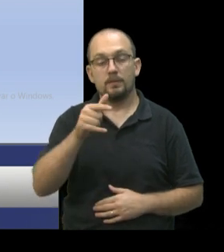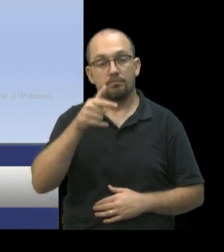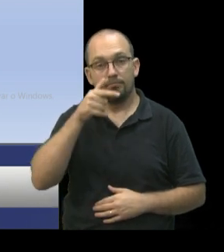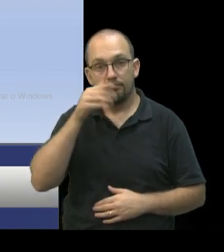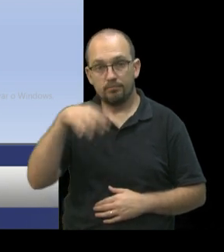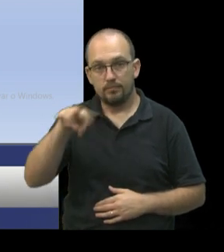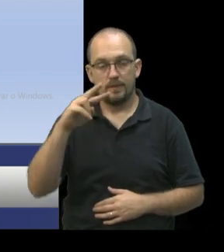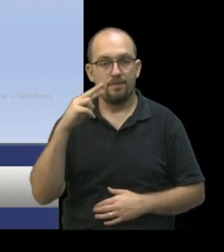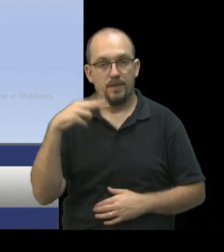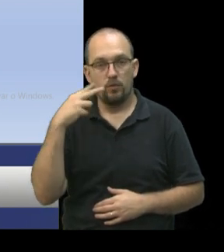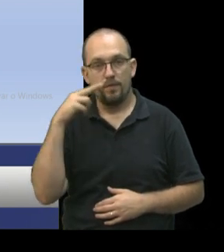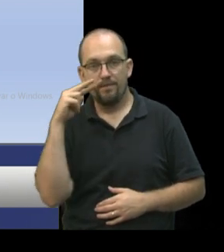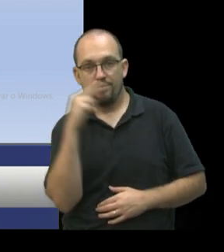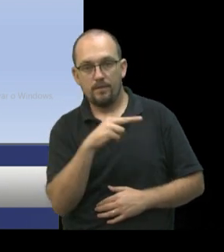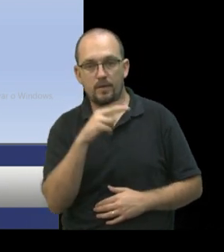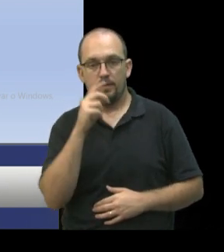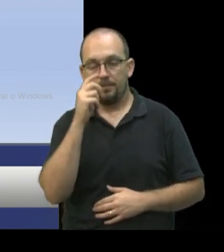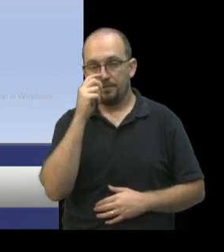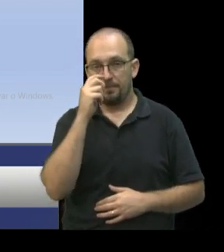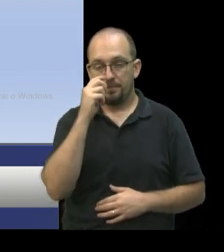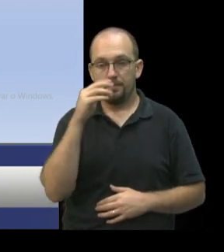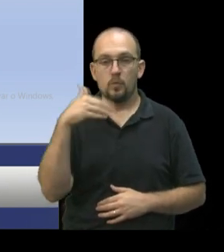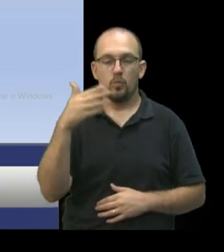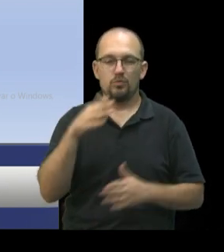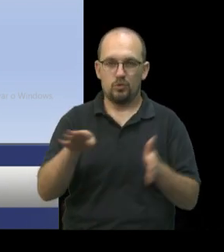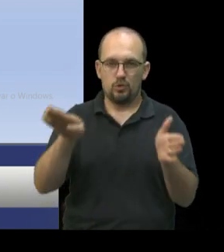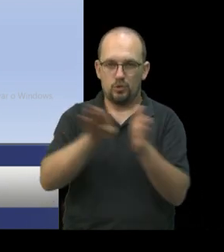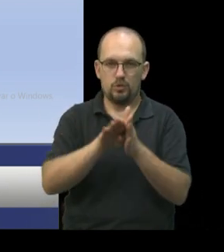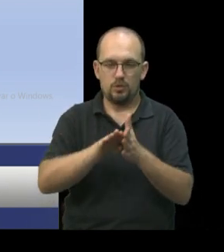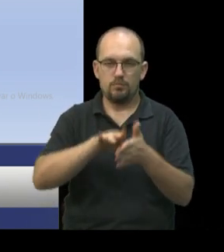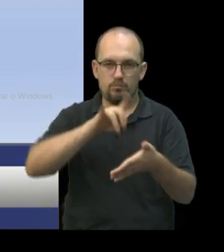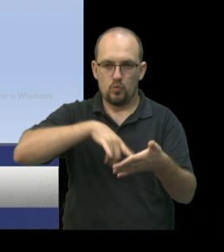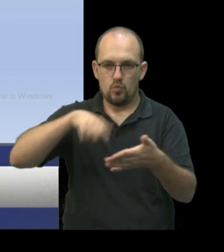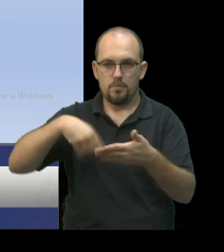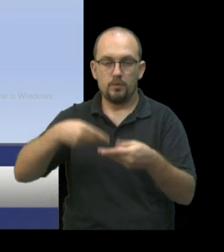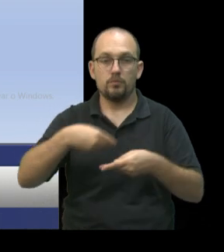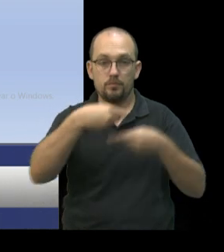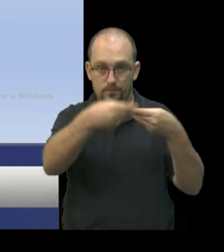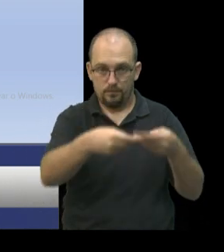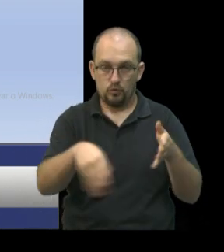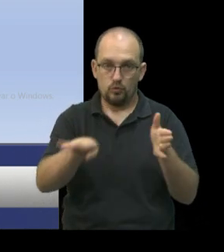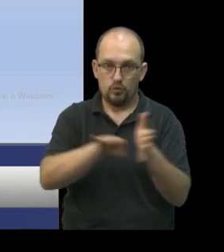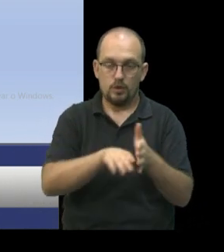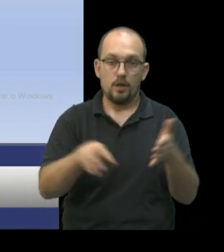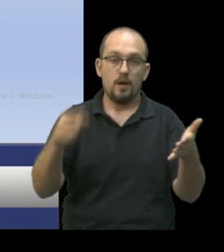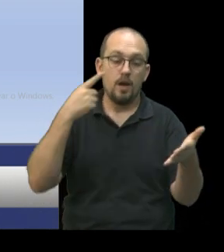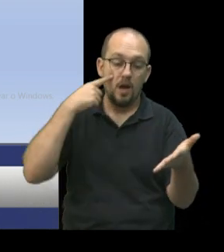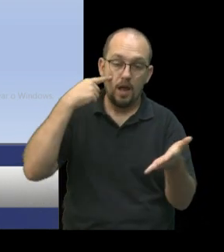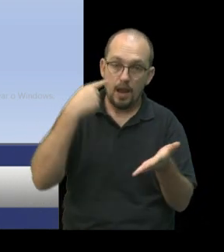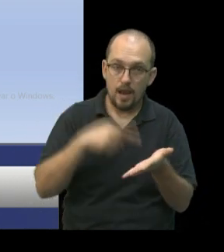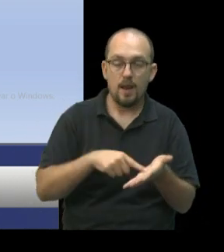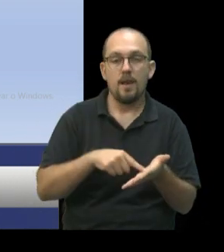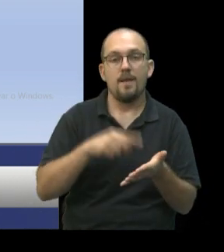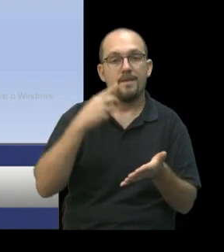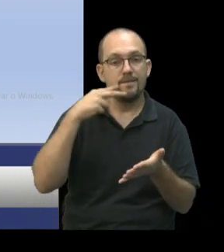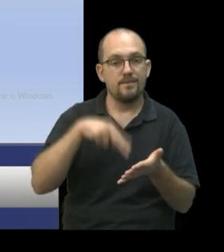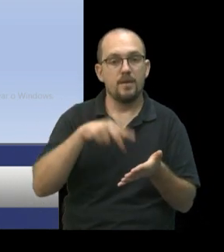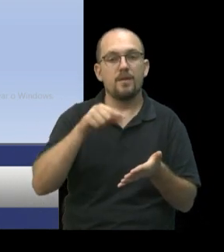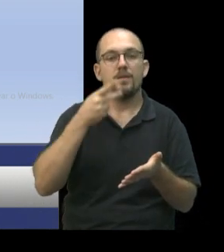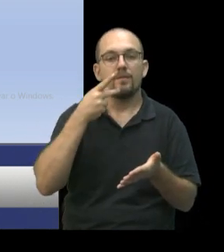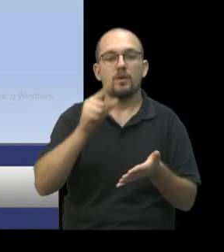observarem na peça orçamentária, quando chegarem às mãos dos senhores, vocês vão observar que as ações específicas